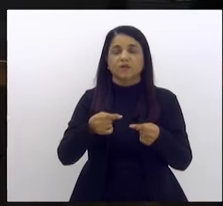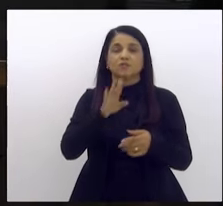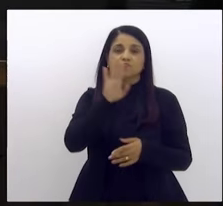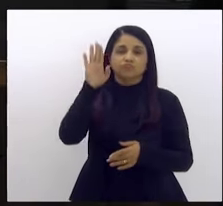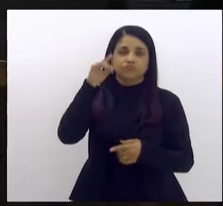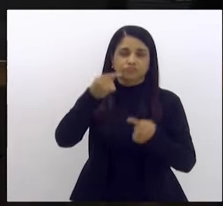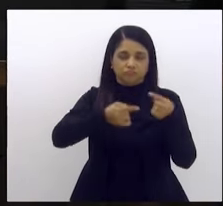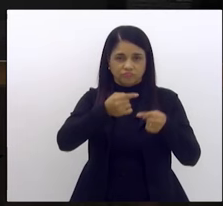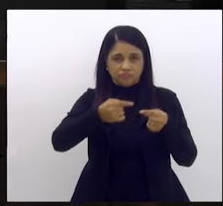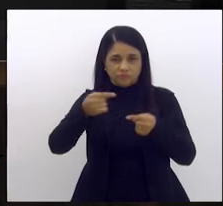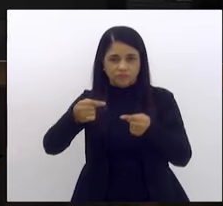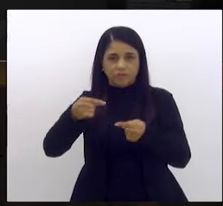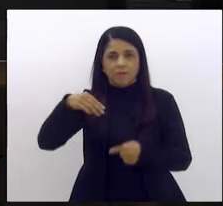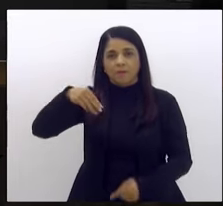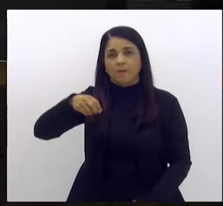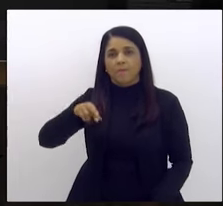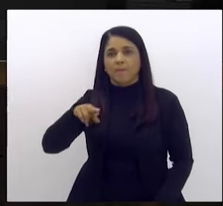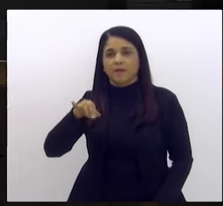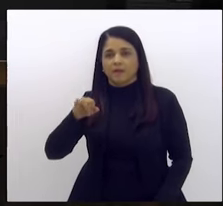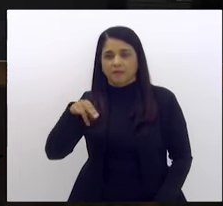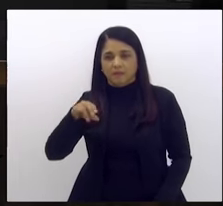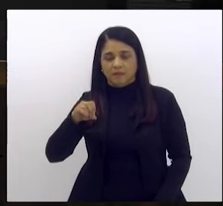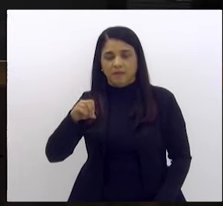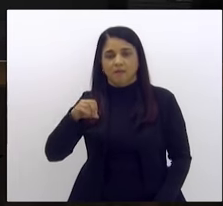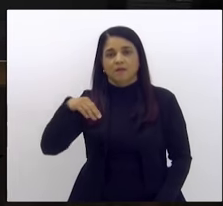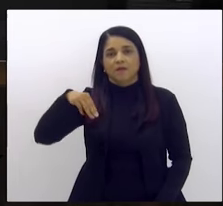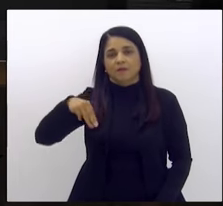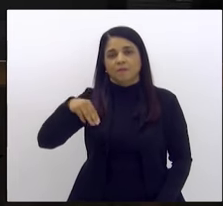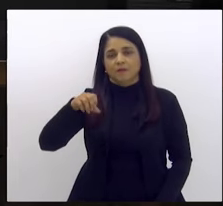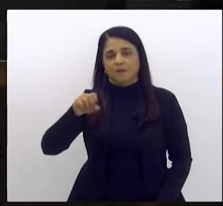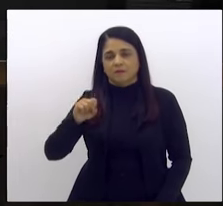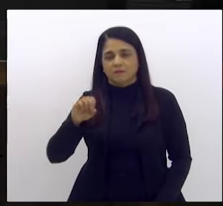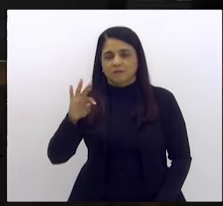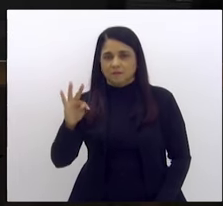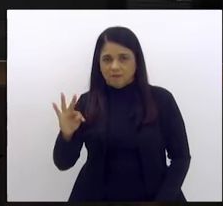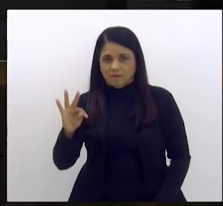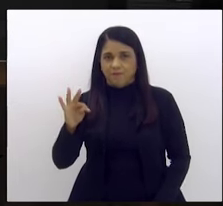presidente. Deputada Marina, do MST. Antes, porém, deputada.